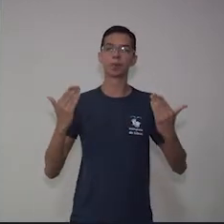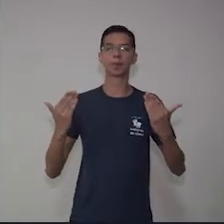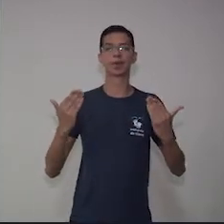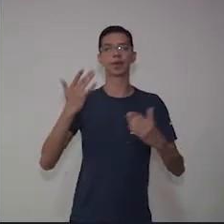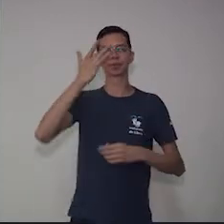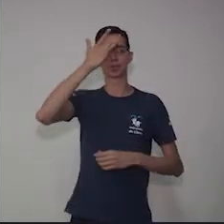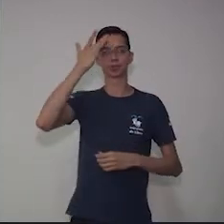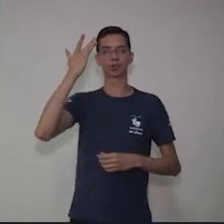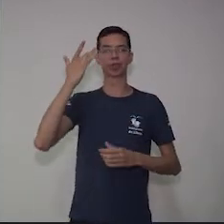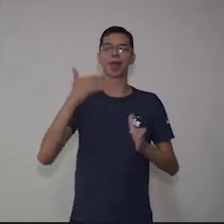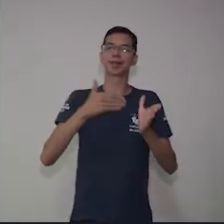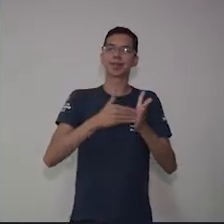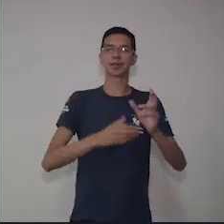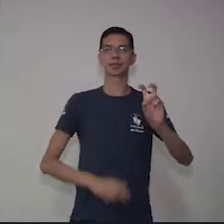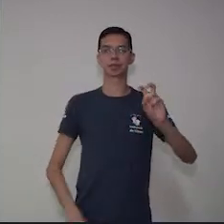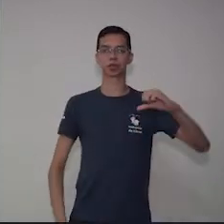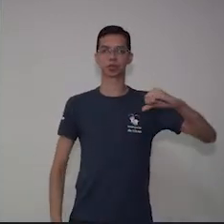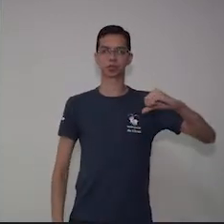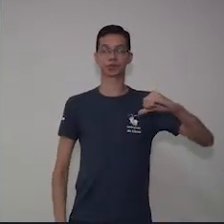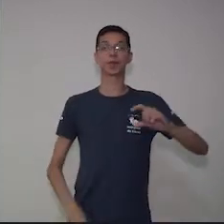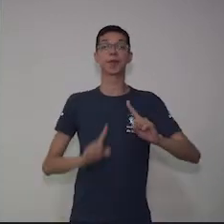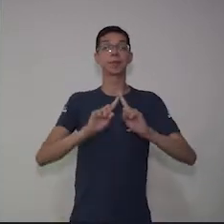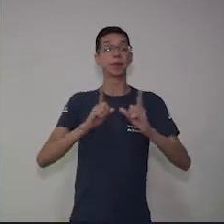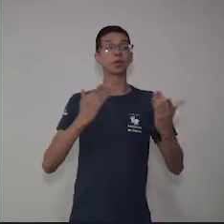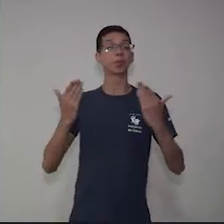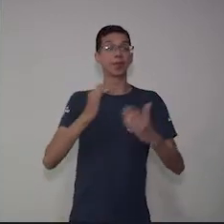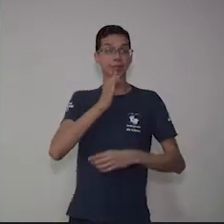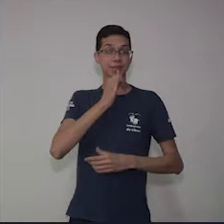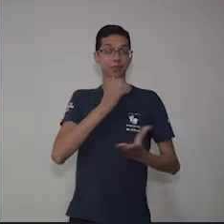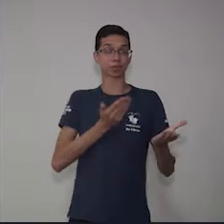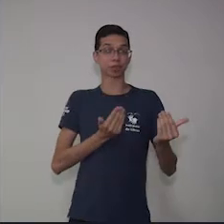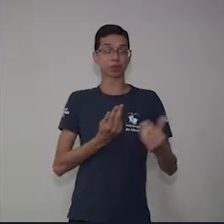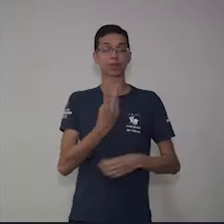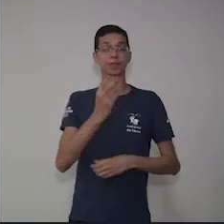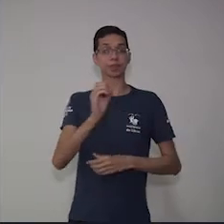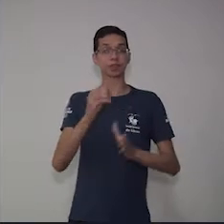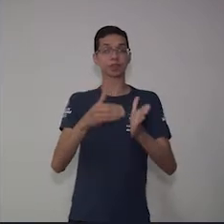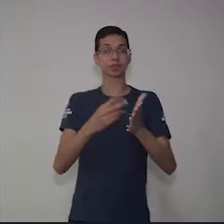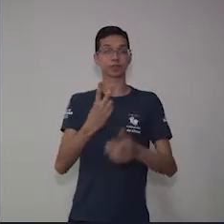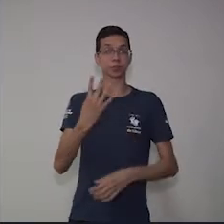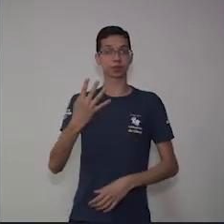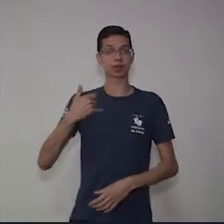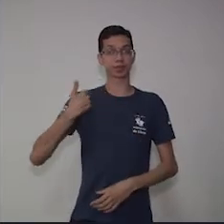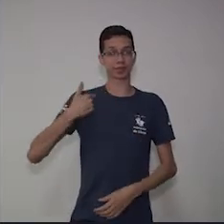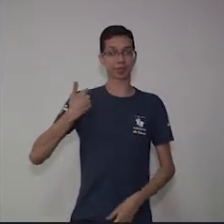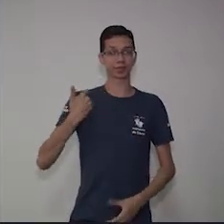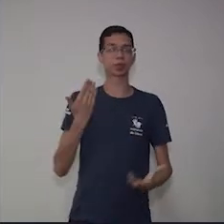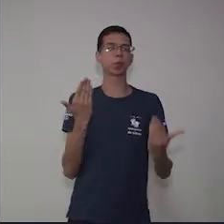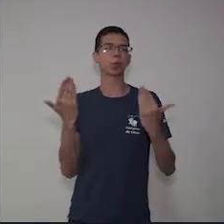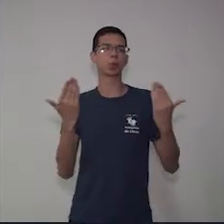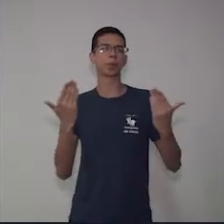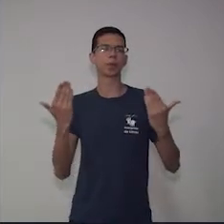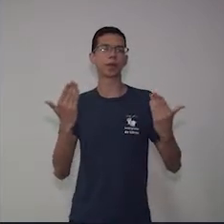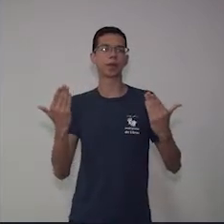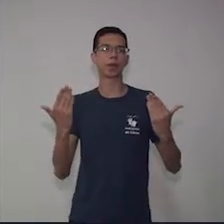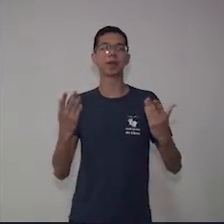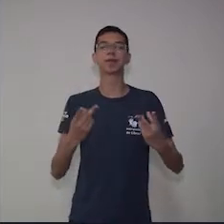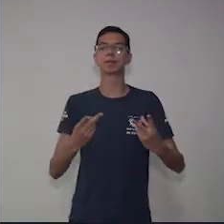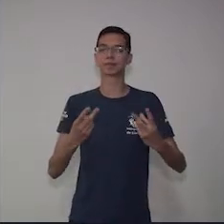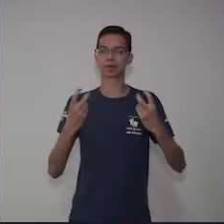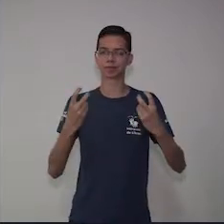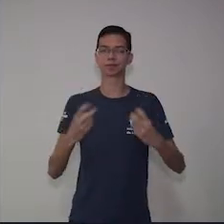fizermos a comparação, né, com jovens entre 20 e 24 anos, dá para se ver a distância